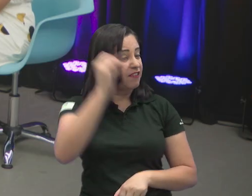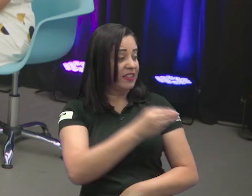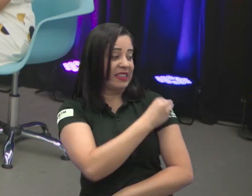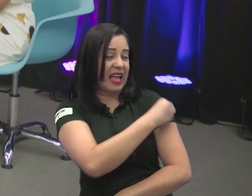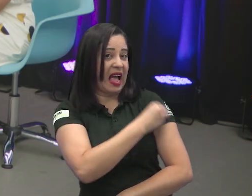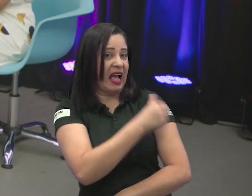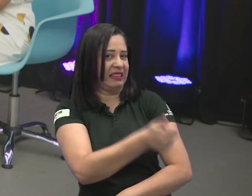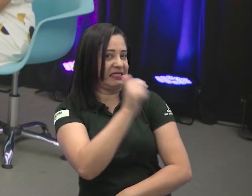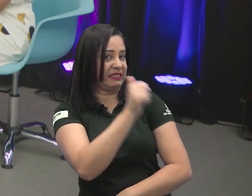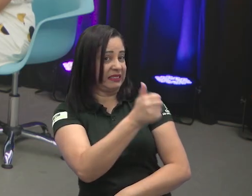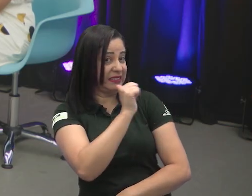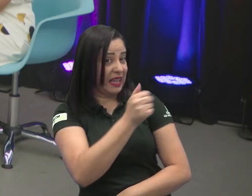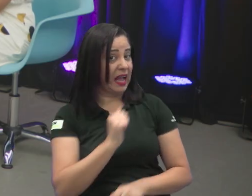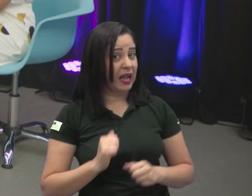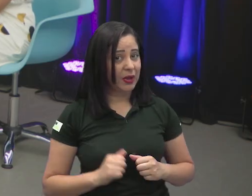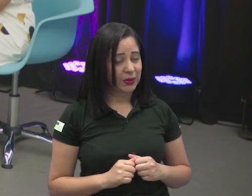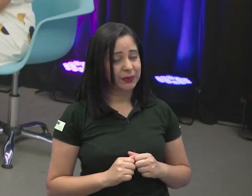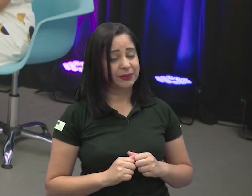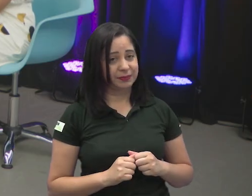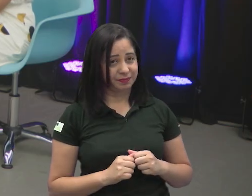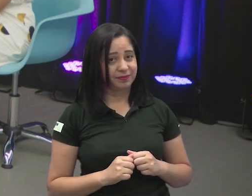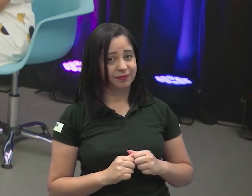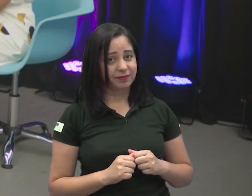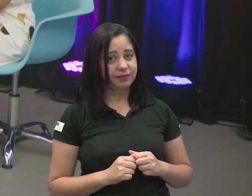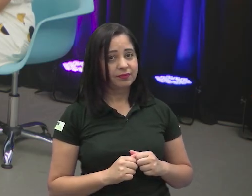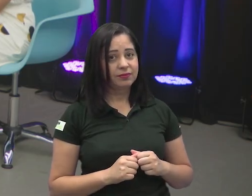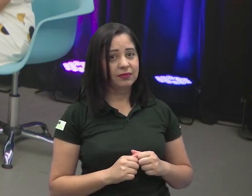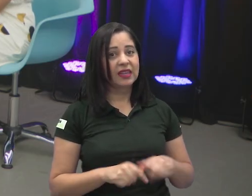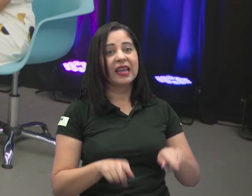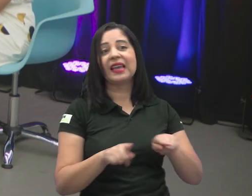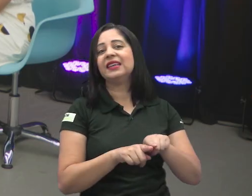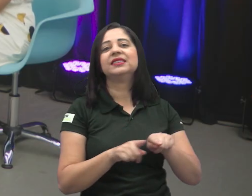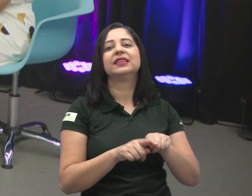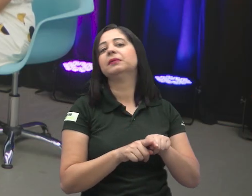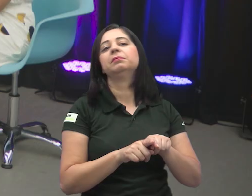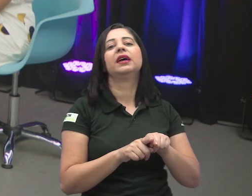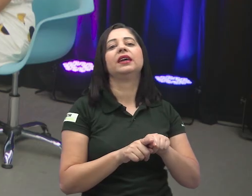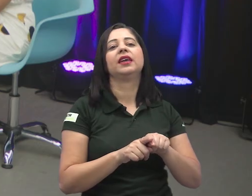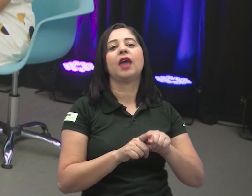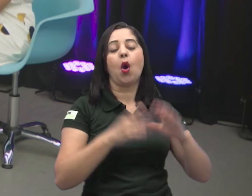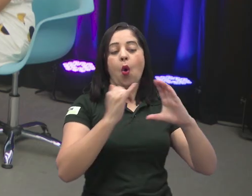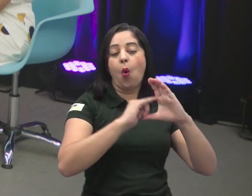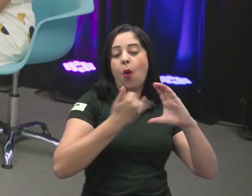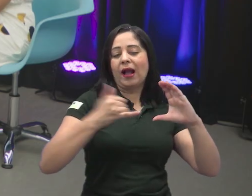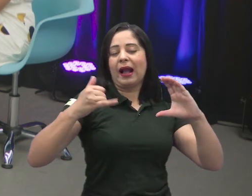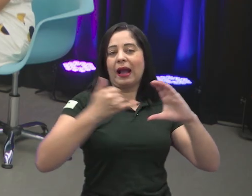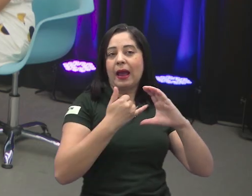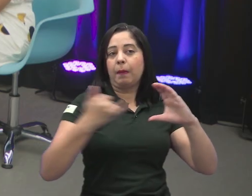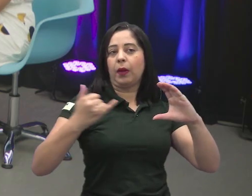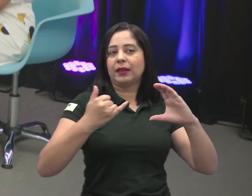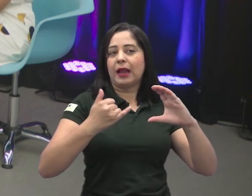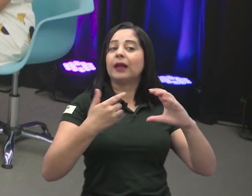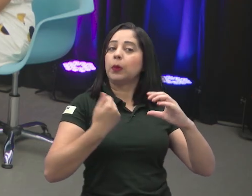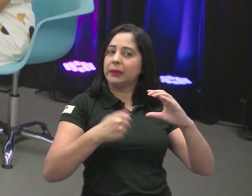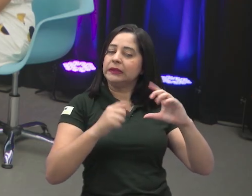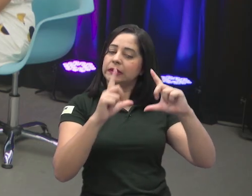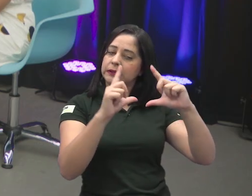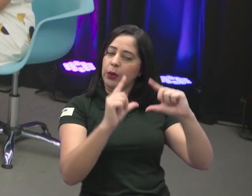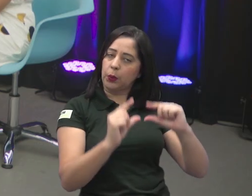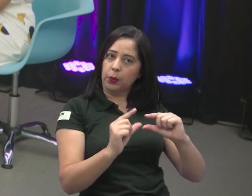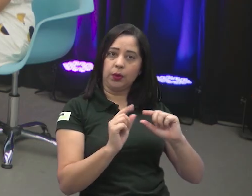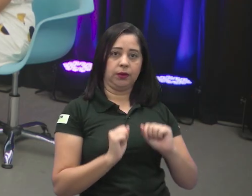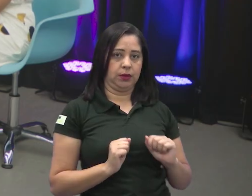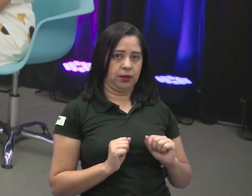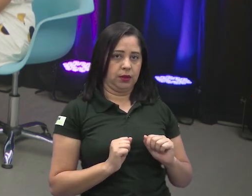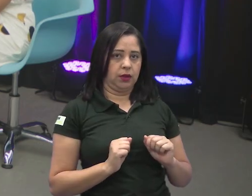álcool, a dieta muito carboidrato, que aumenta o seu peso, né? Então, a